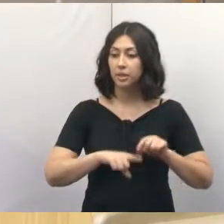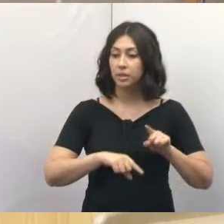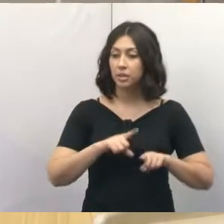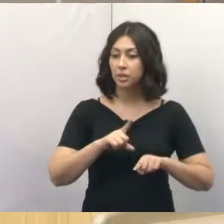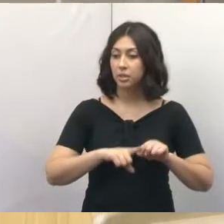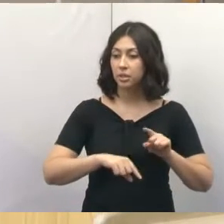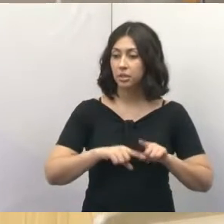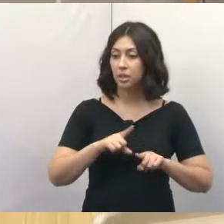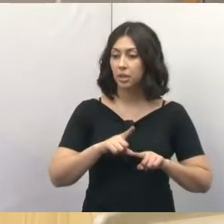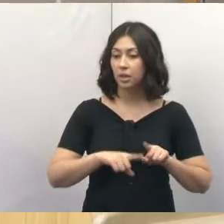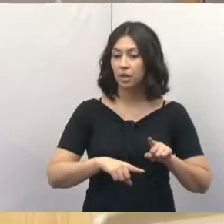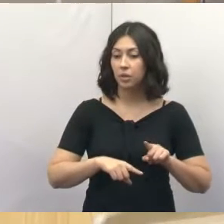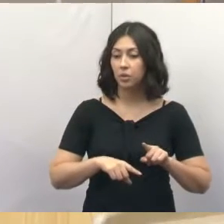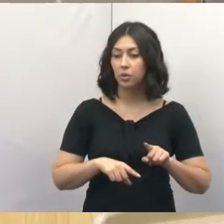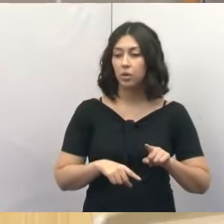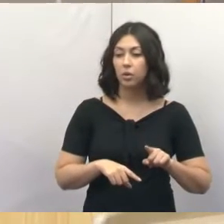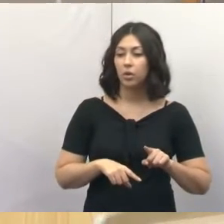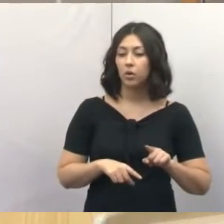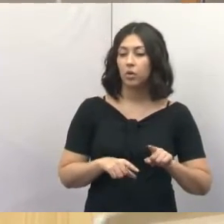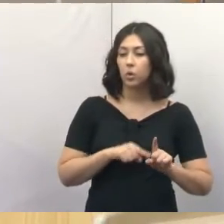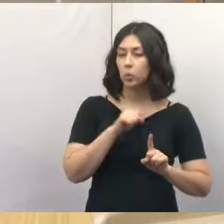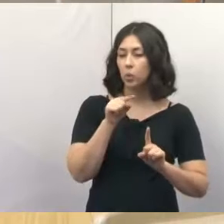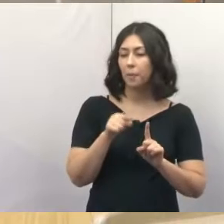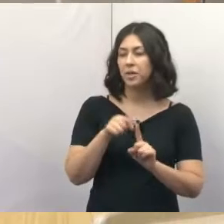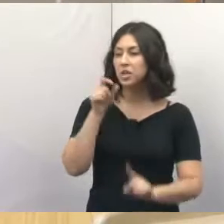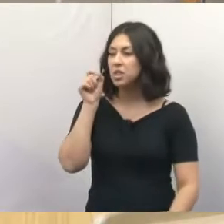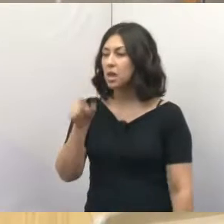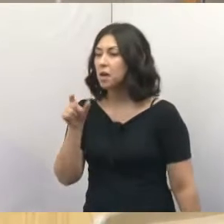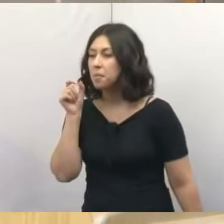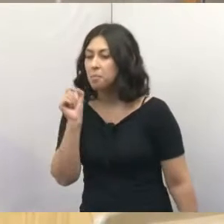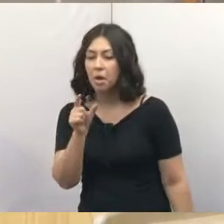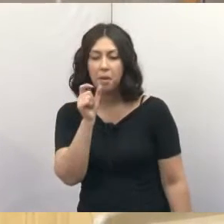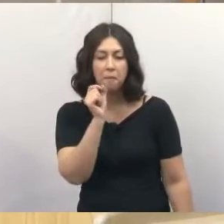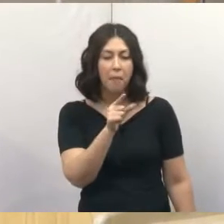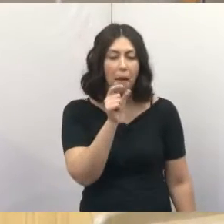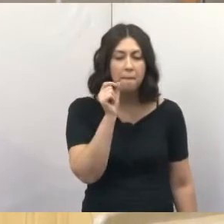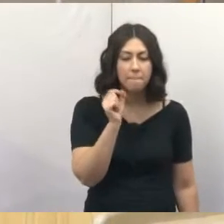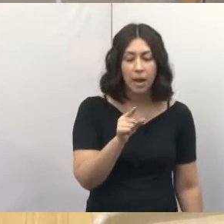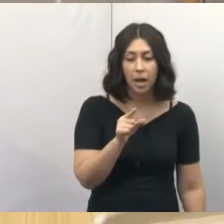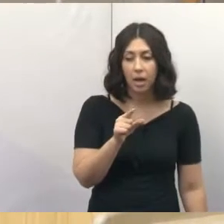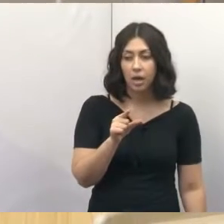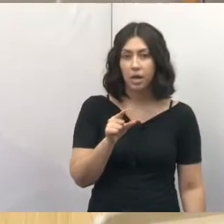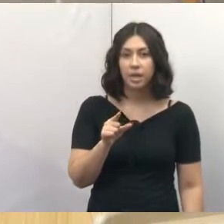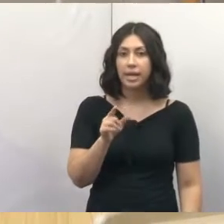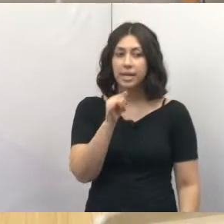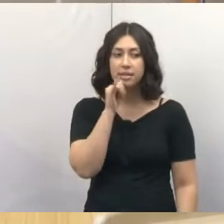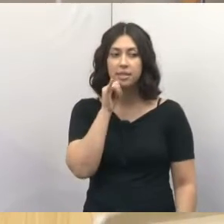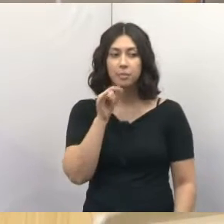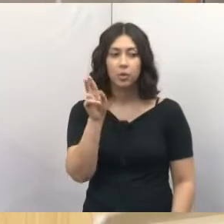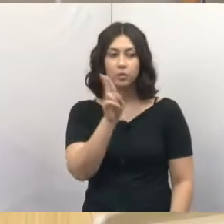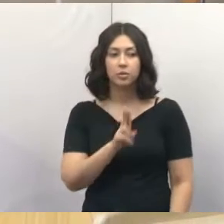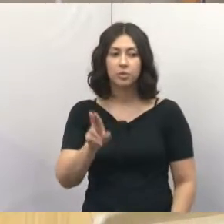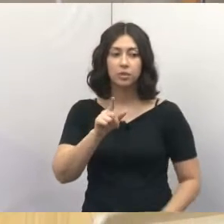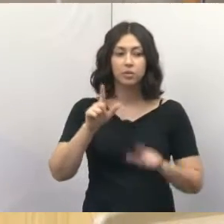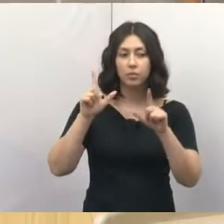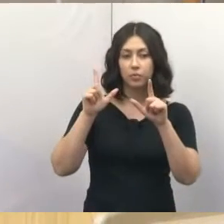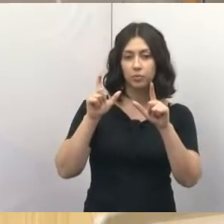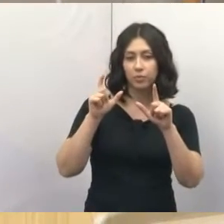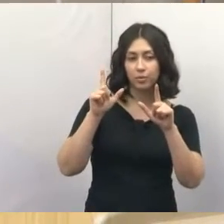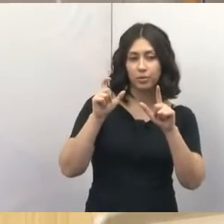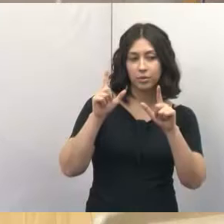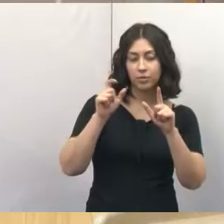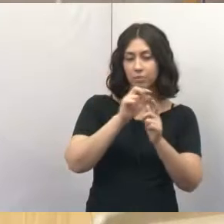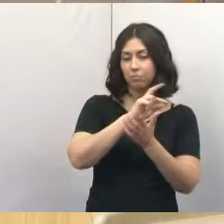de gerar ofensas aos demais pares, com inserção de material impresso, contendo fotografia, votações e demais atos